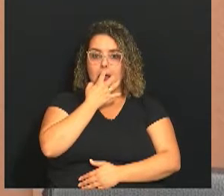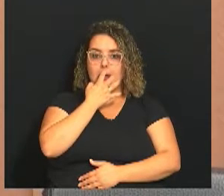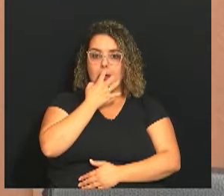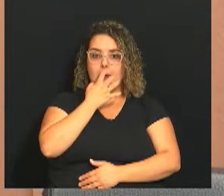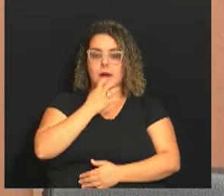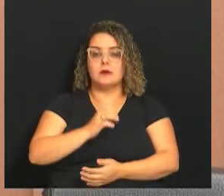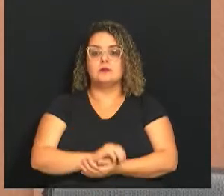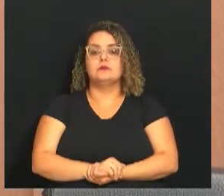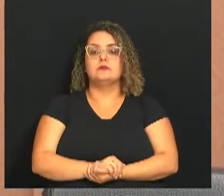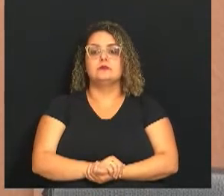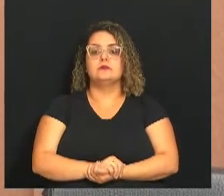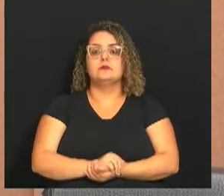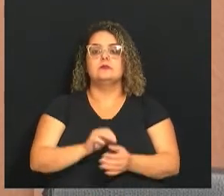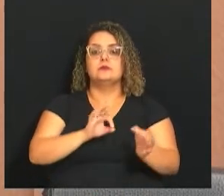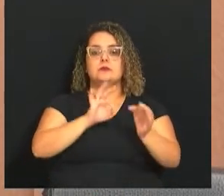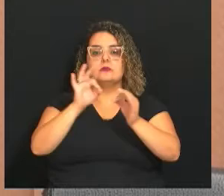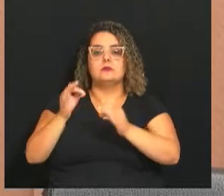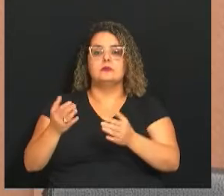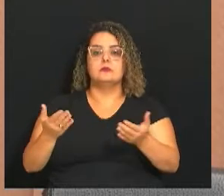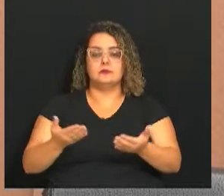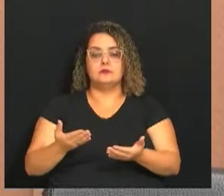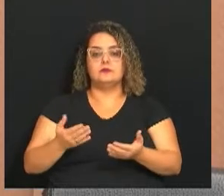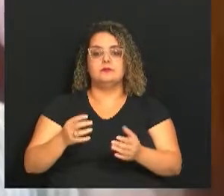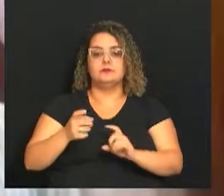Vocês passam a acompanhar agora esta reunião.